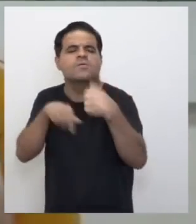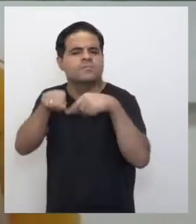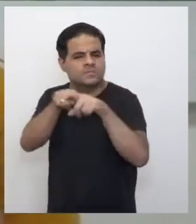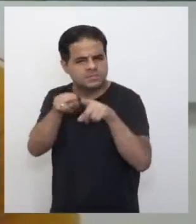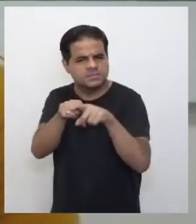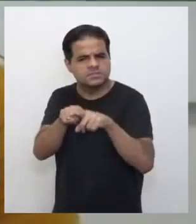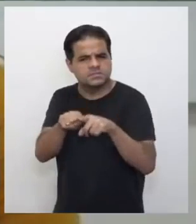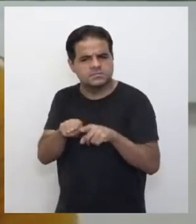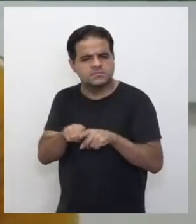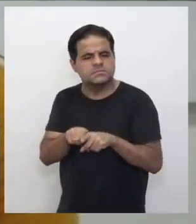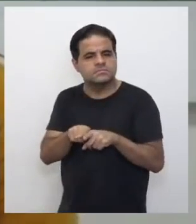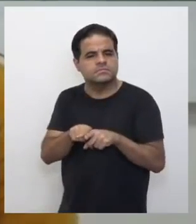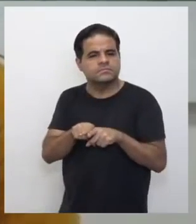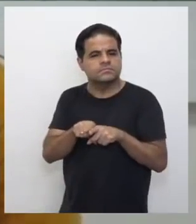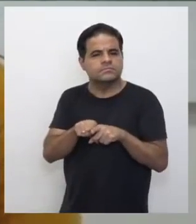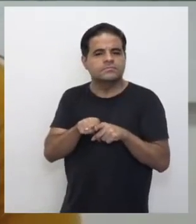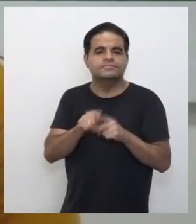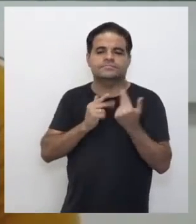também